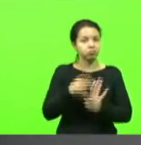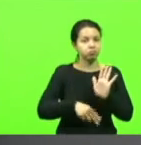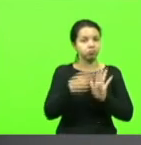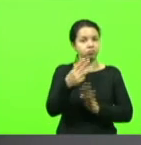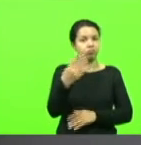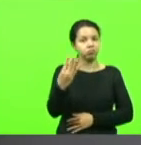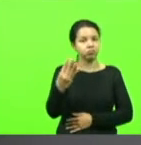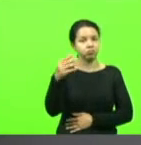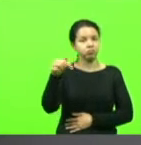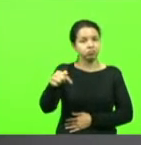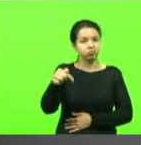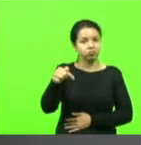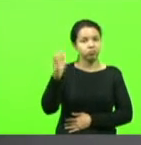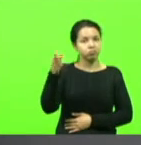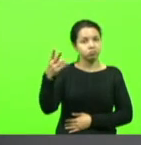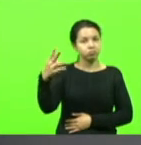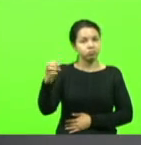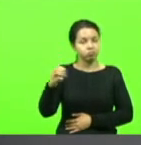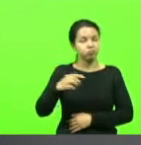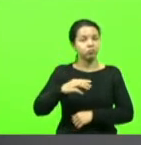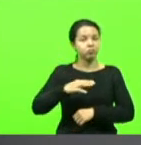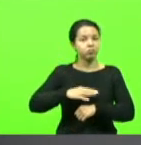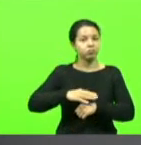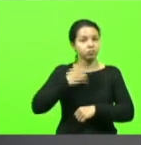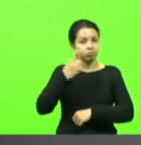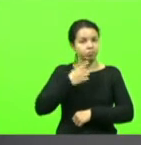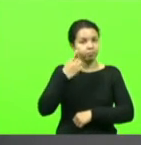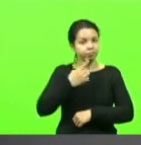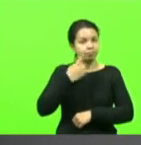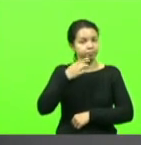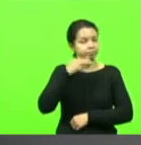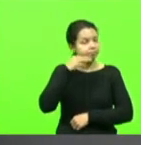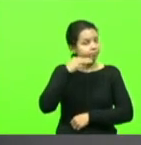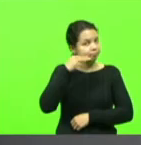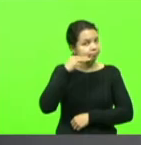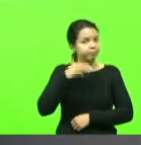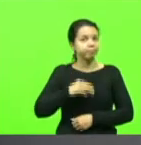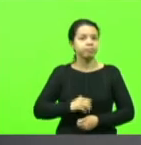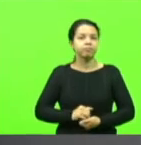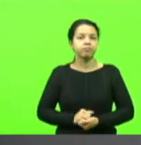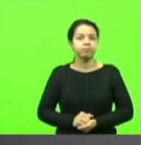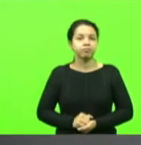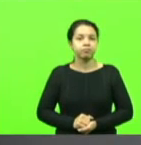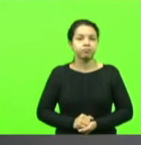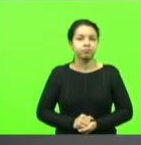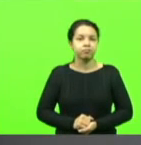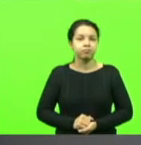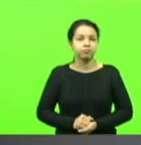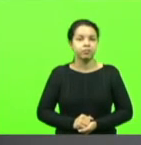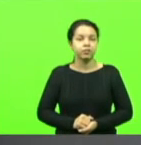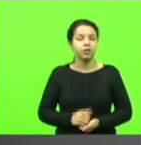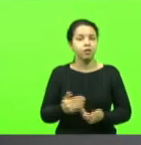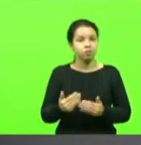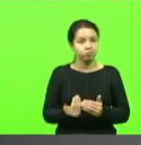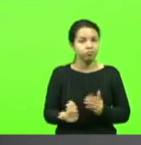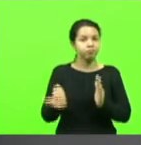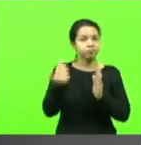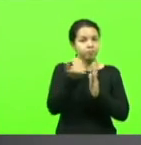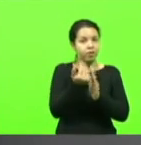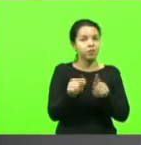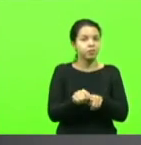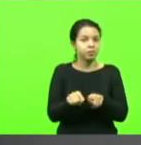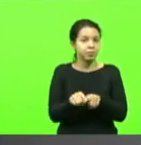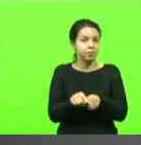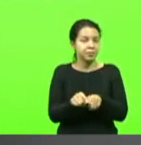347 2020 deputada Marlene fengler e e assim eu iria um pouco mais além